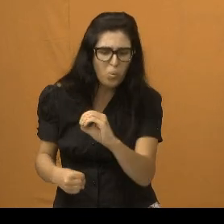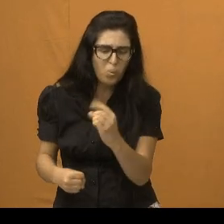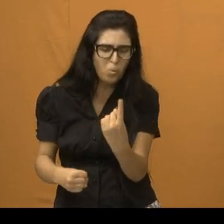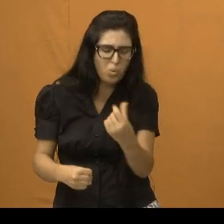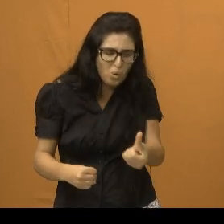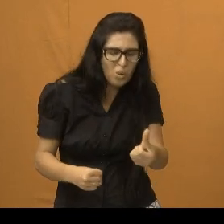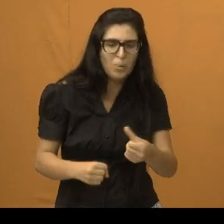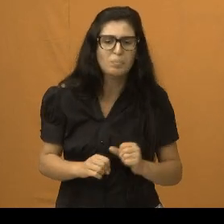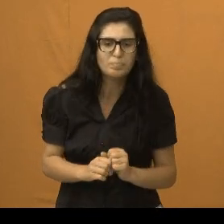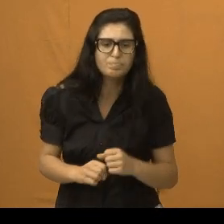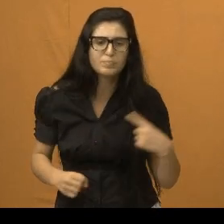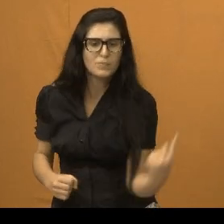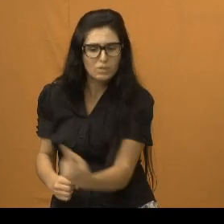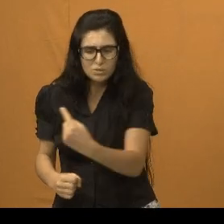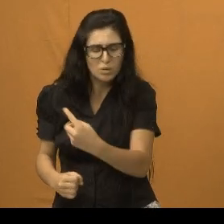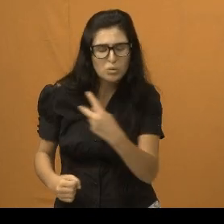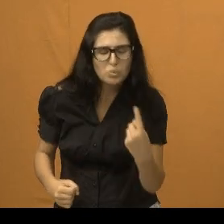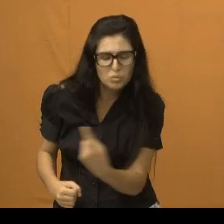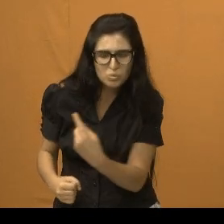em